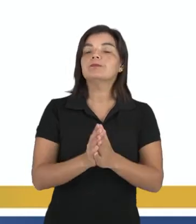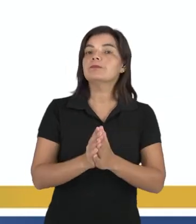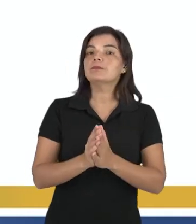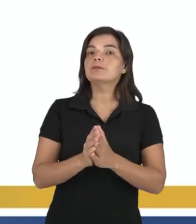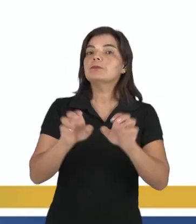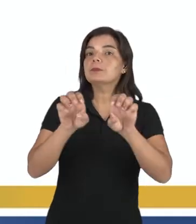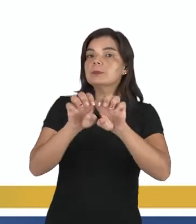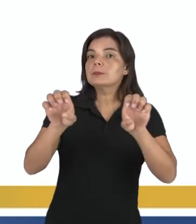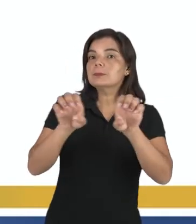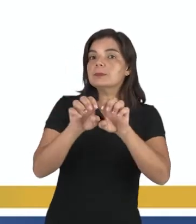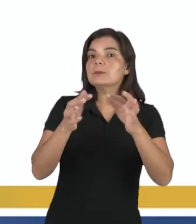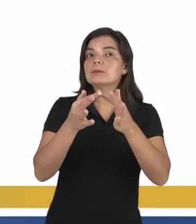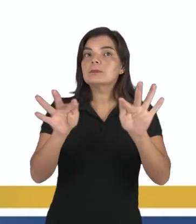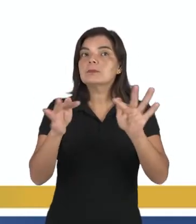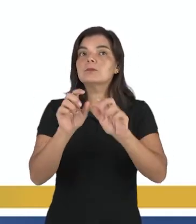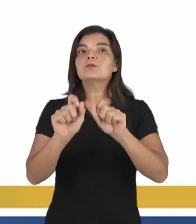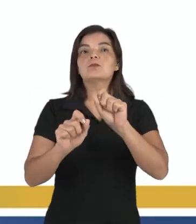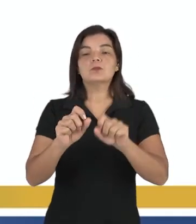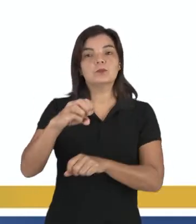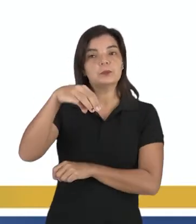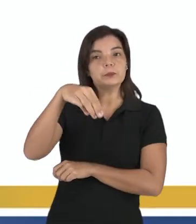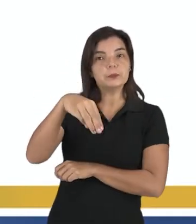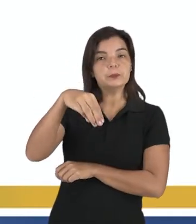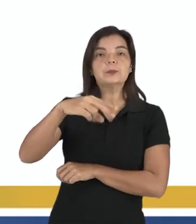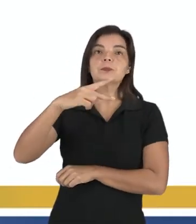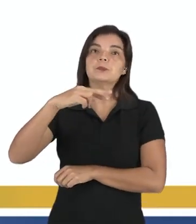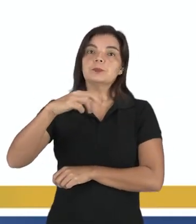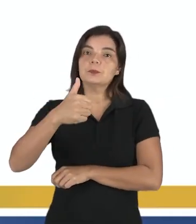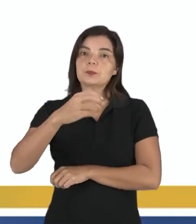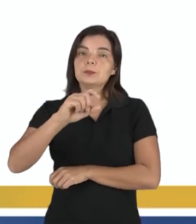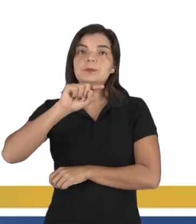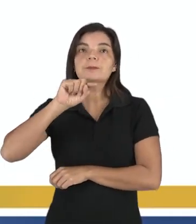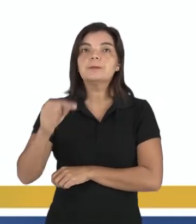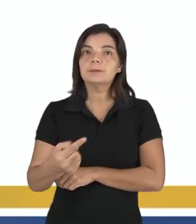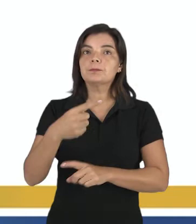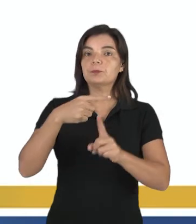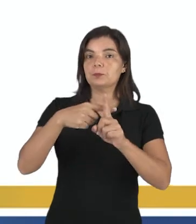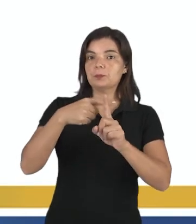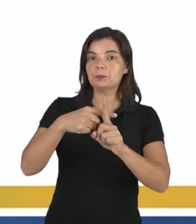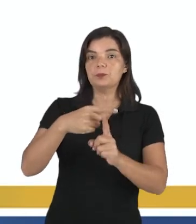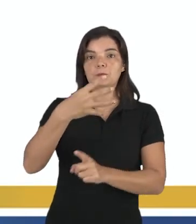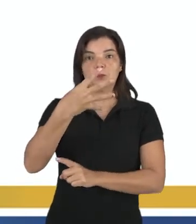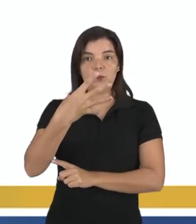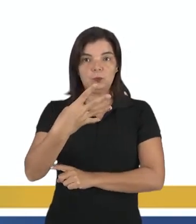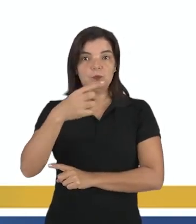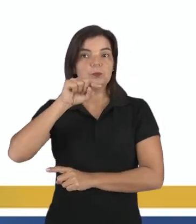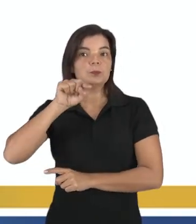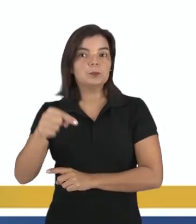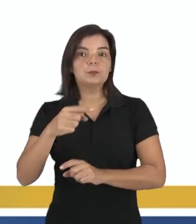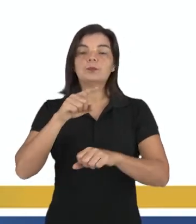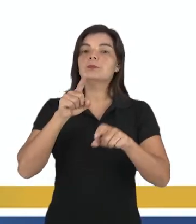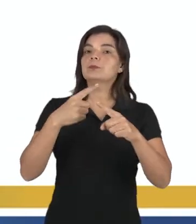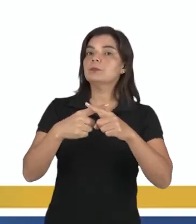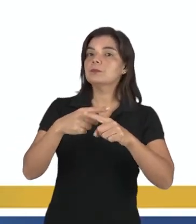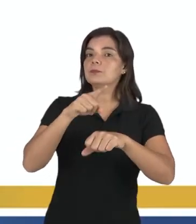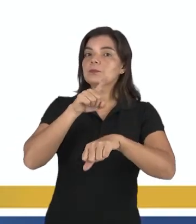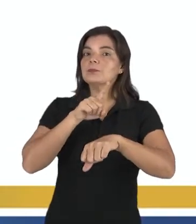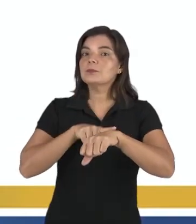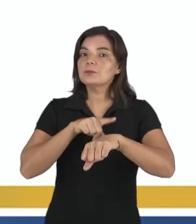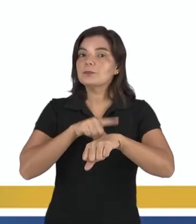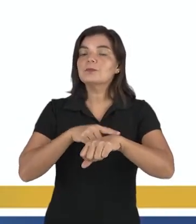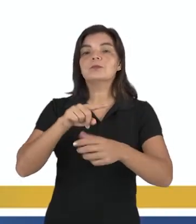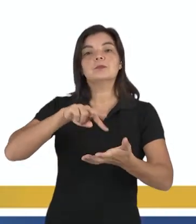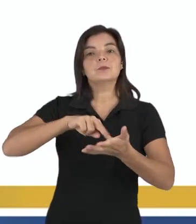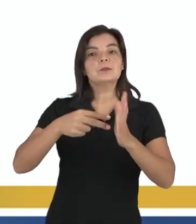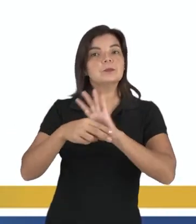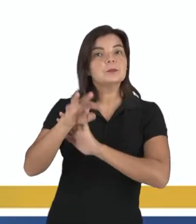dessa função ela será igual ao montante igual a 10.000 mais 4.000 vezes o tempo.